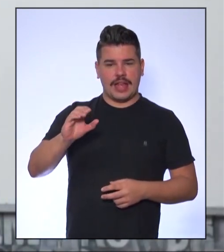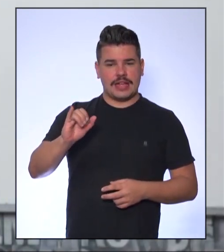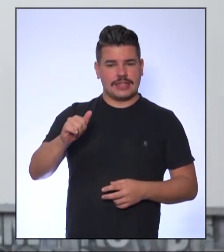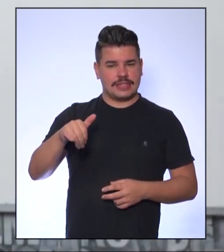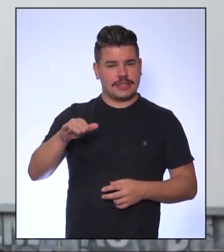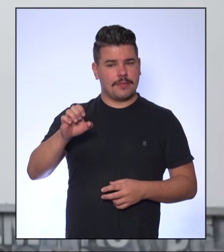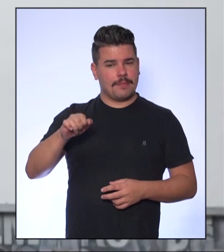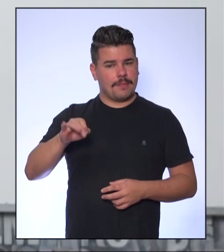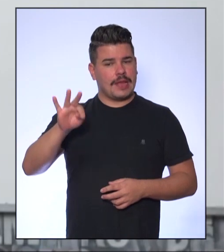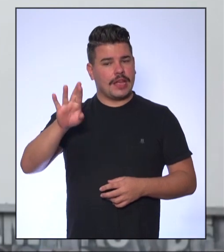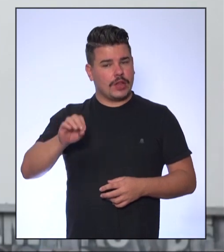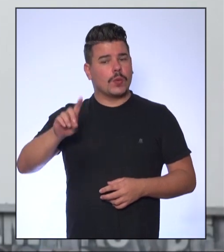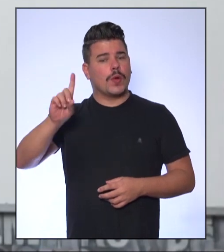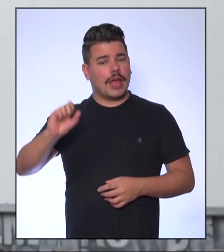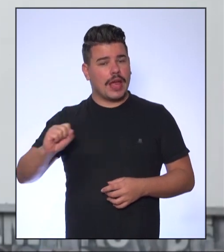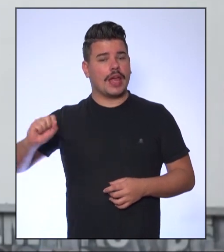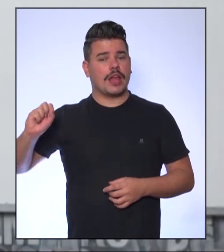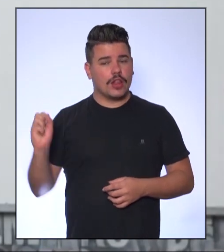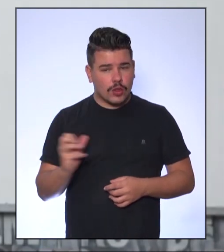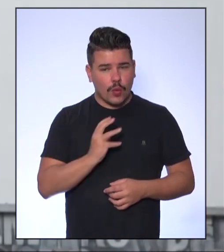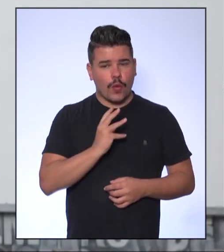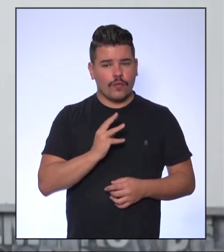começo a entender que